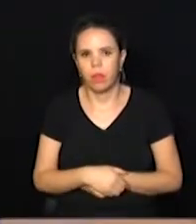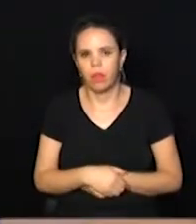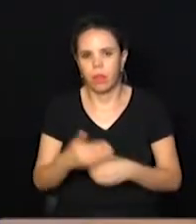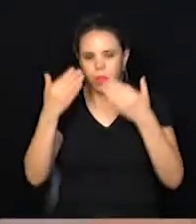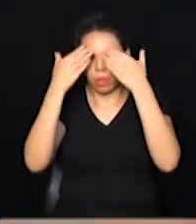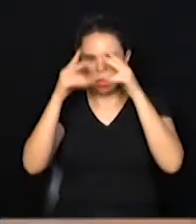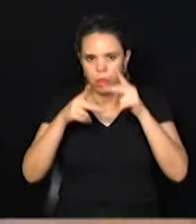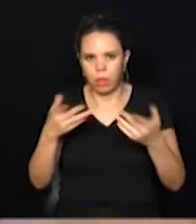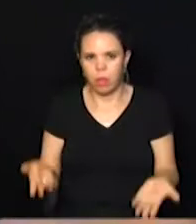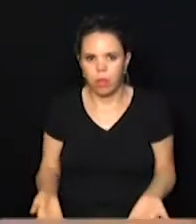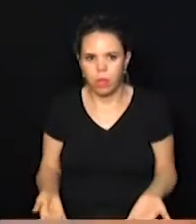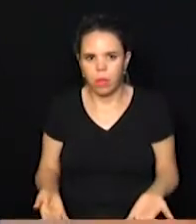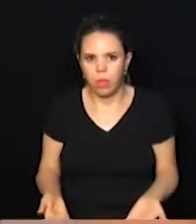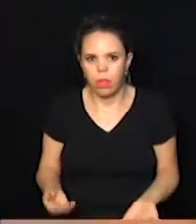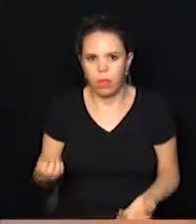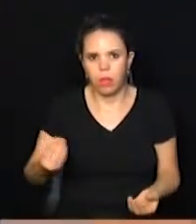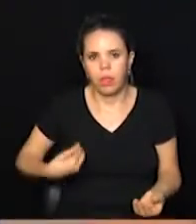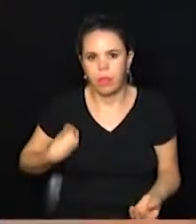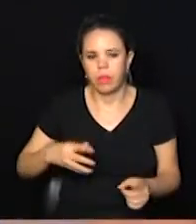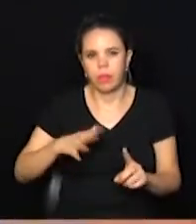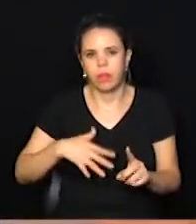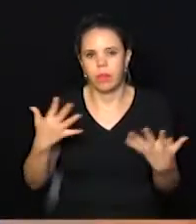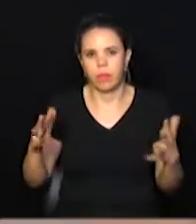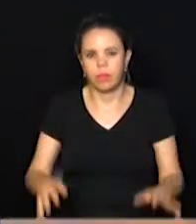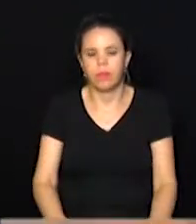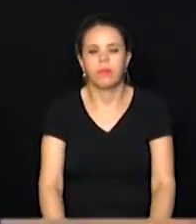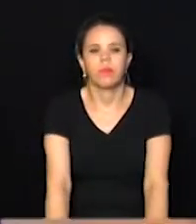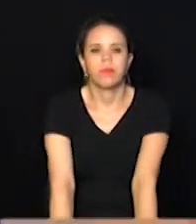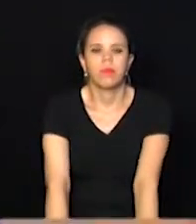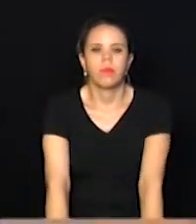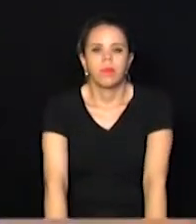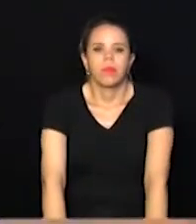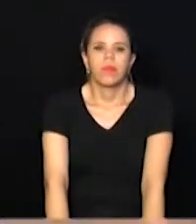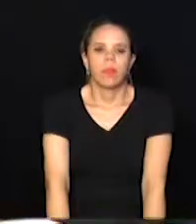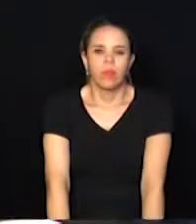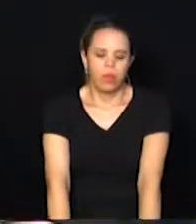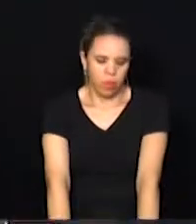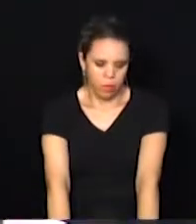e a mente das pessoas aqui. Viva Toninho, vamos à luta. Um grande abraço.